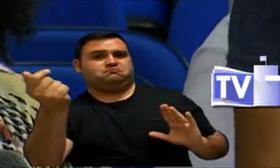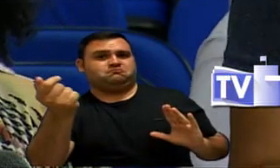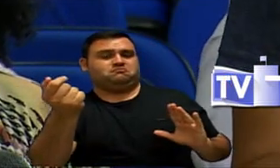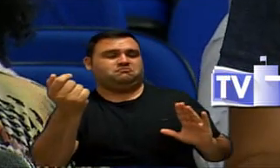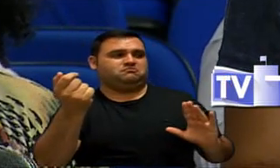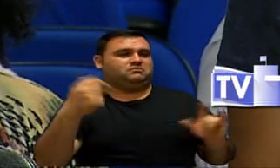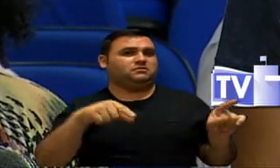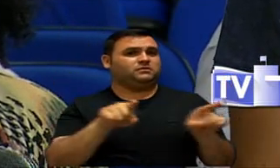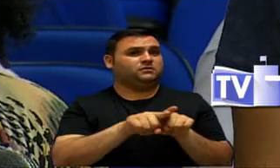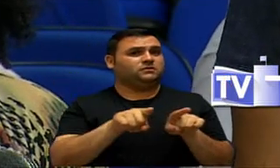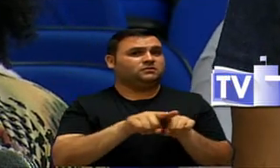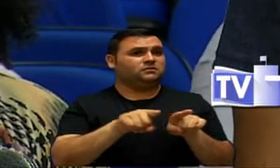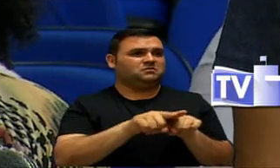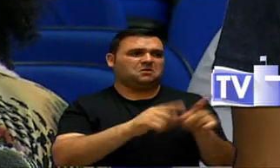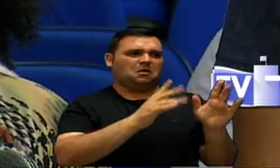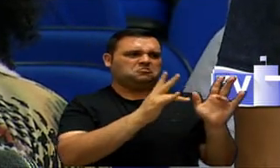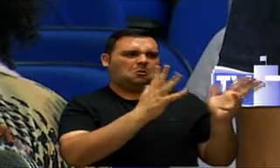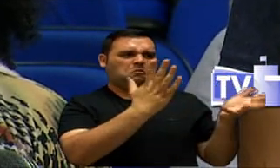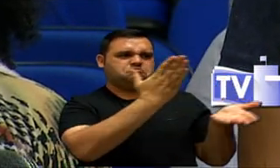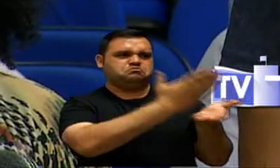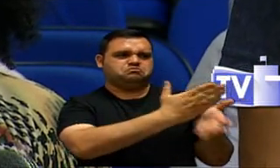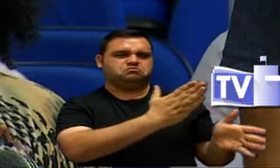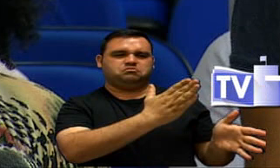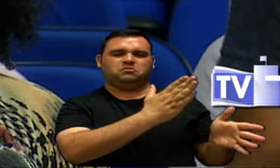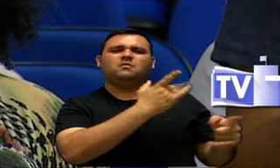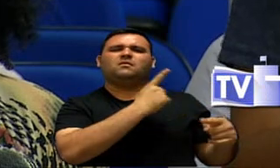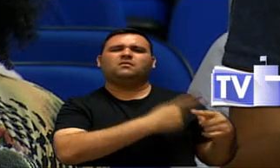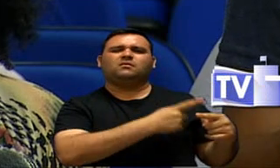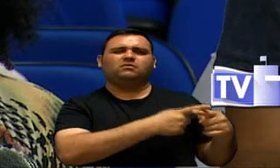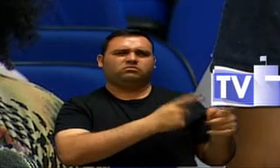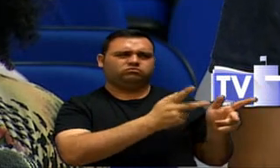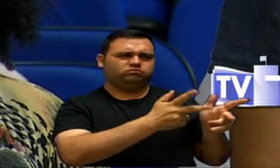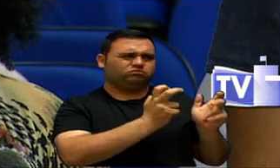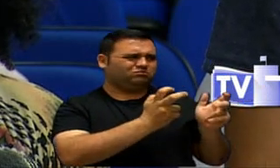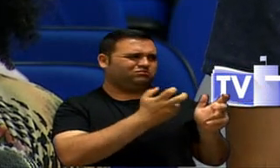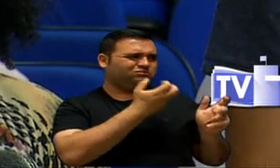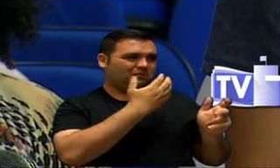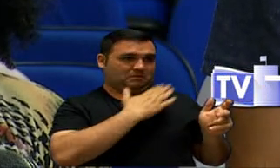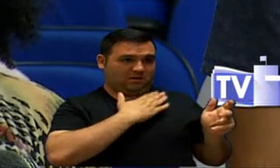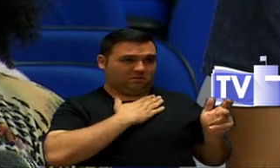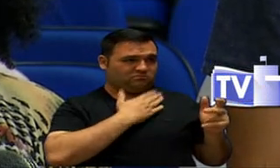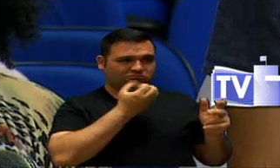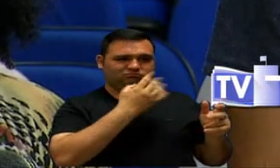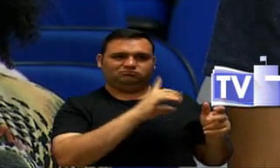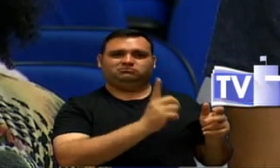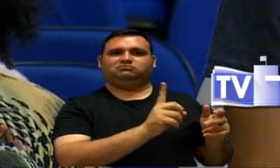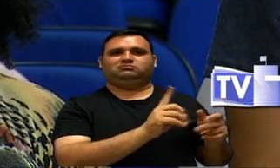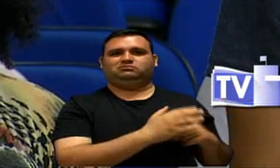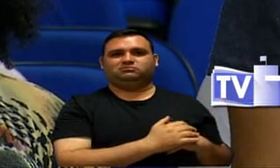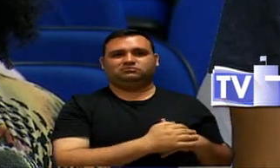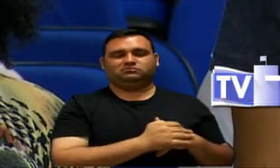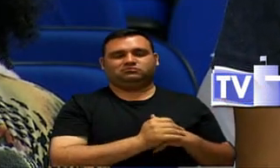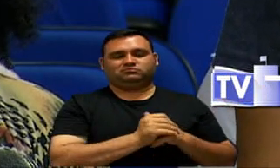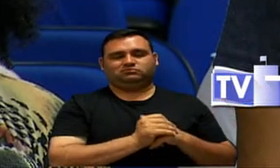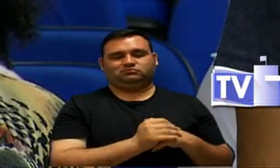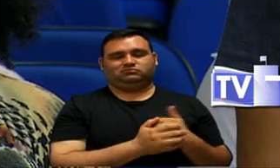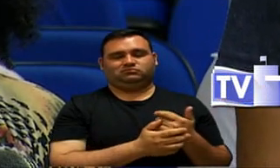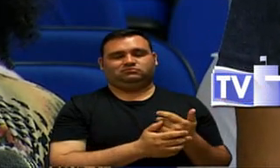E também terminei porque eu vi que não era bom para mim.